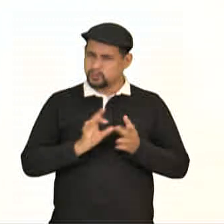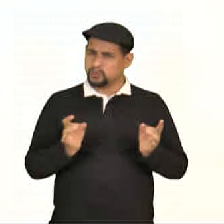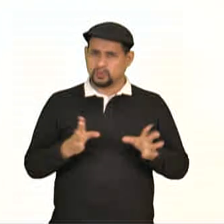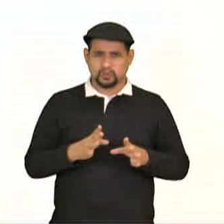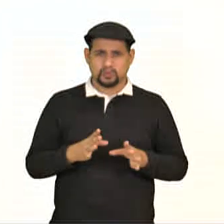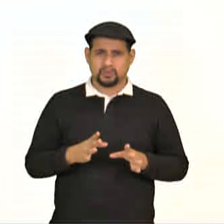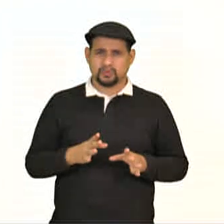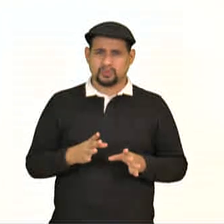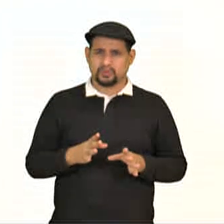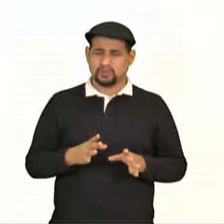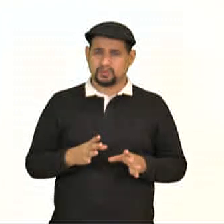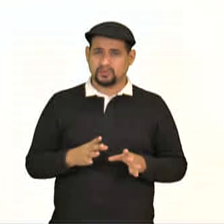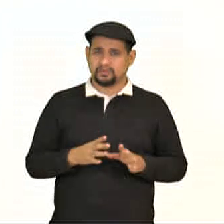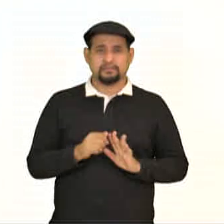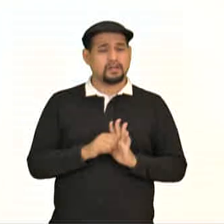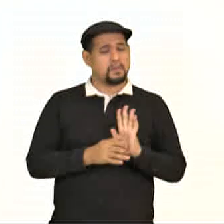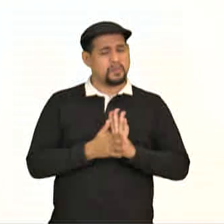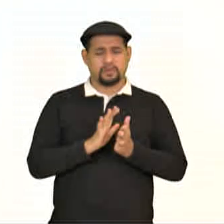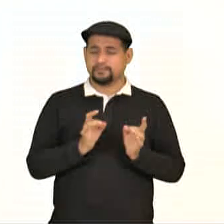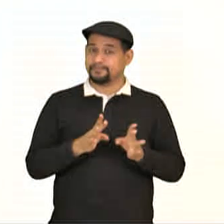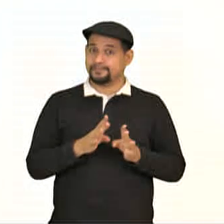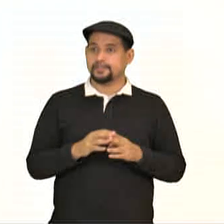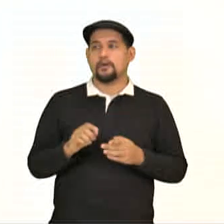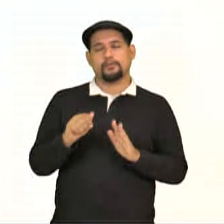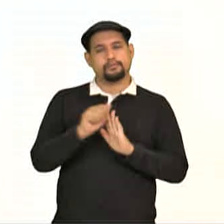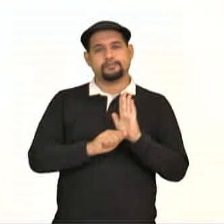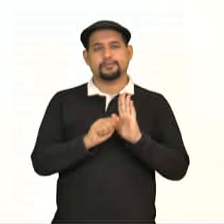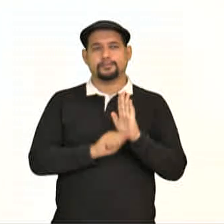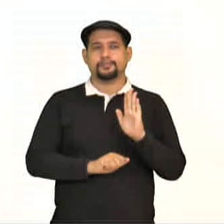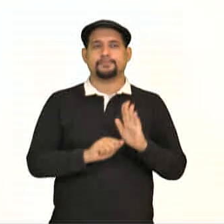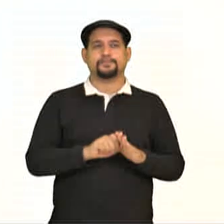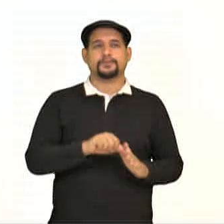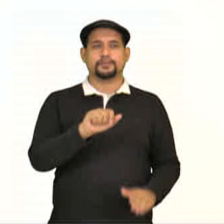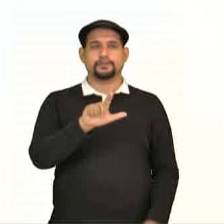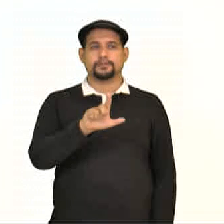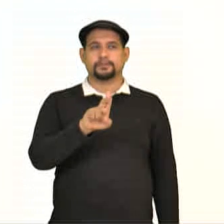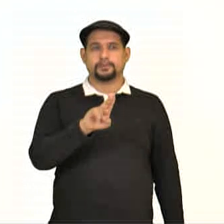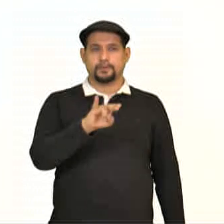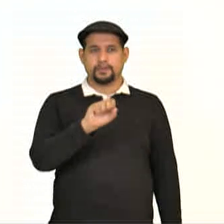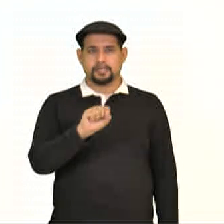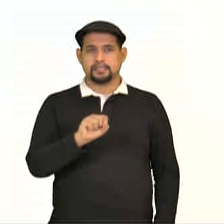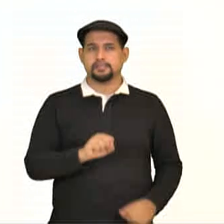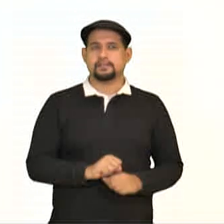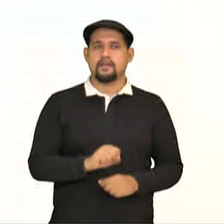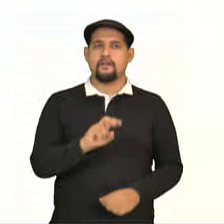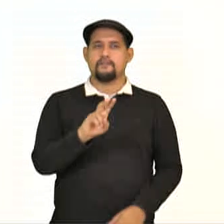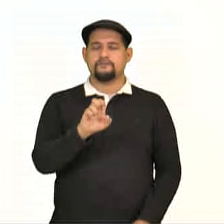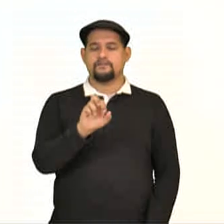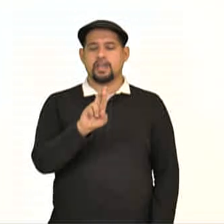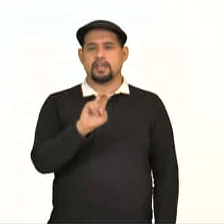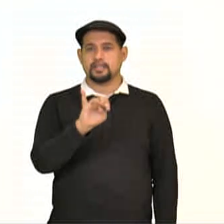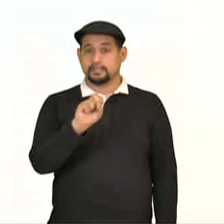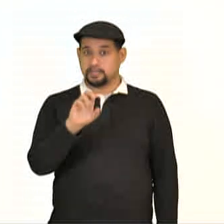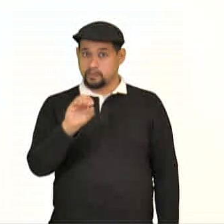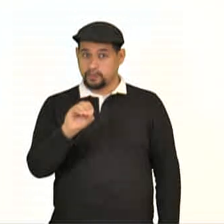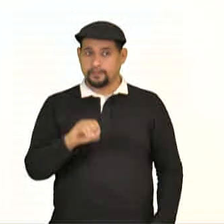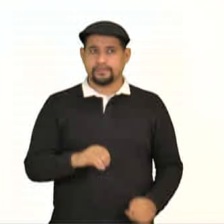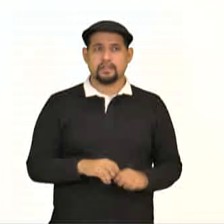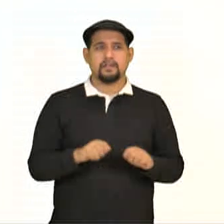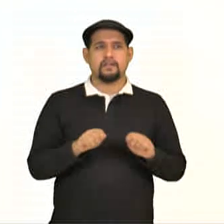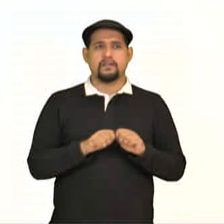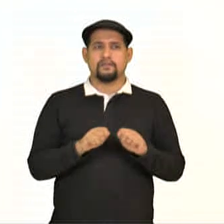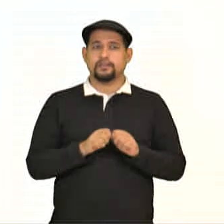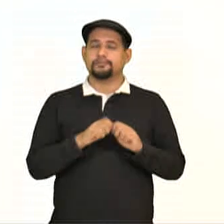É um texto aqui do Luiz Fernando Veríssimo, né? A Eterna Privação do Zagueiro Absoluto, publicado aí no Rio de Janeiro